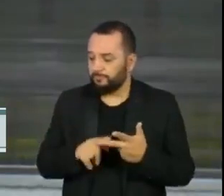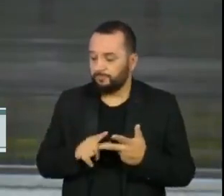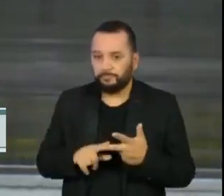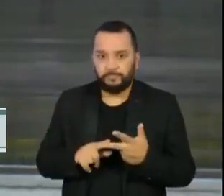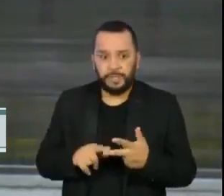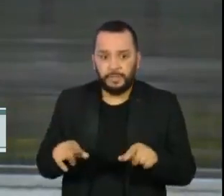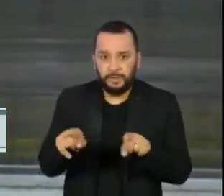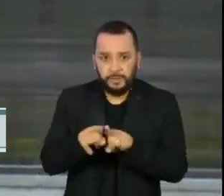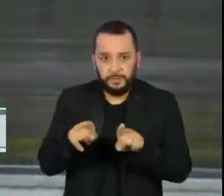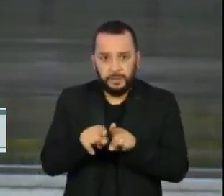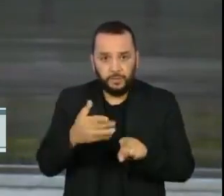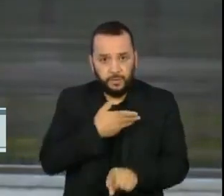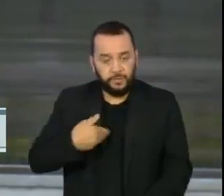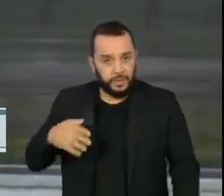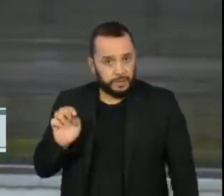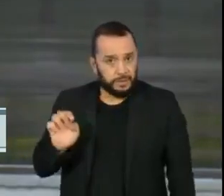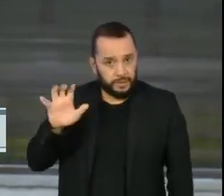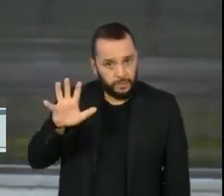governos estaduais,